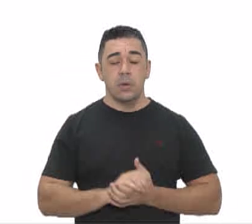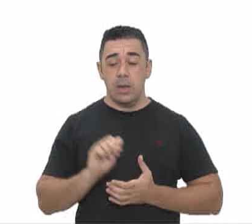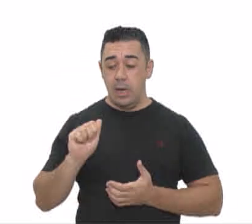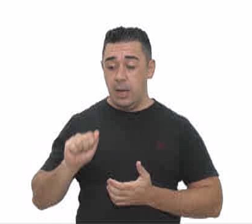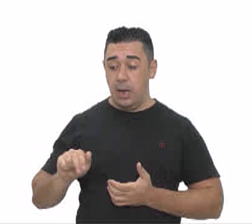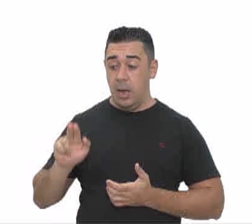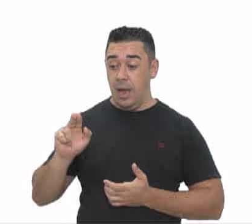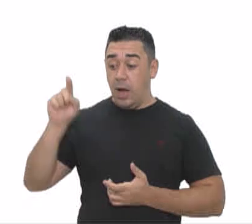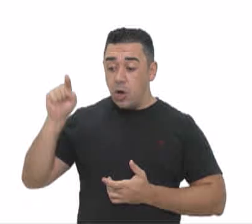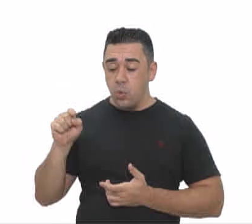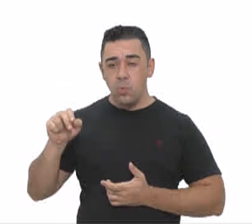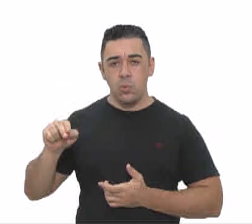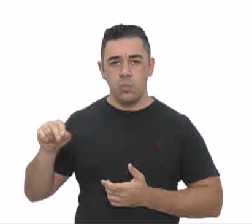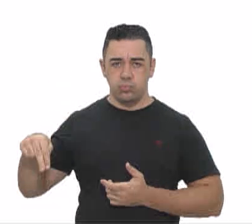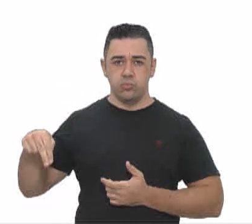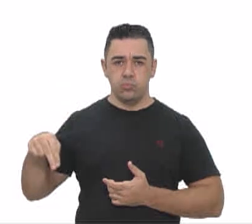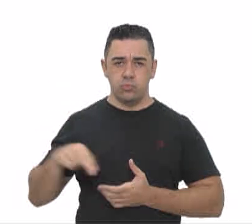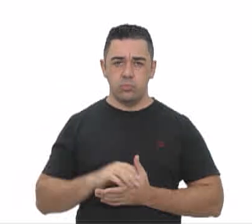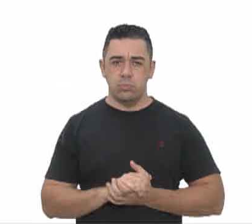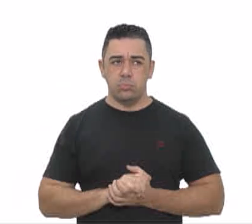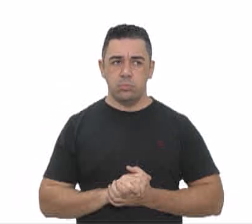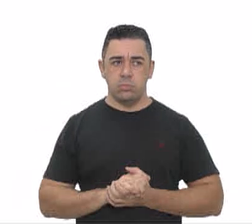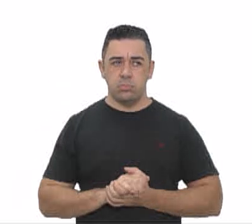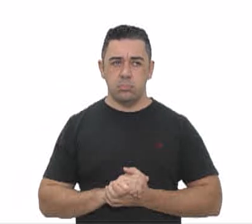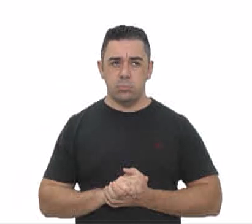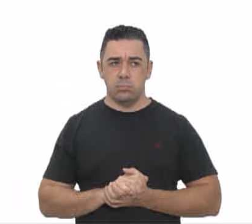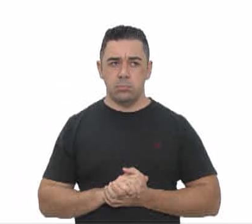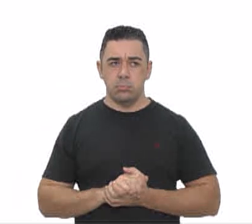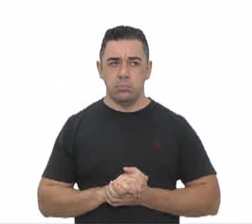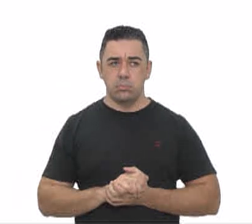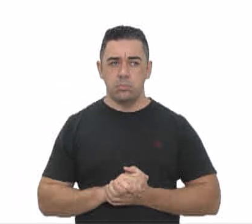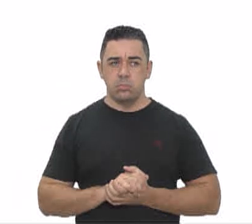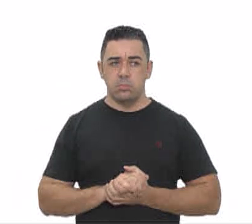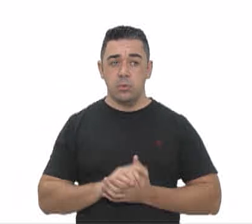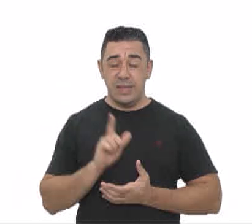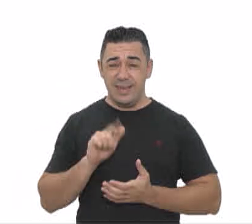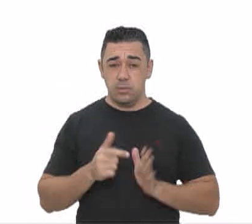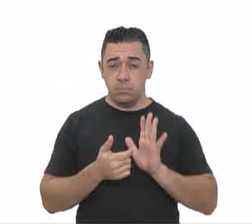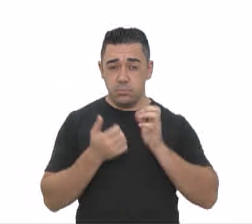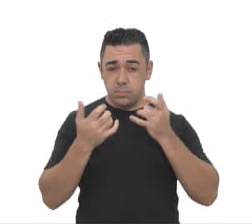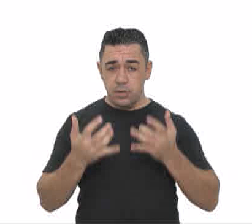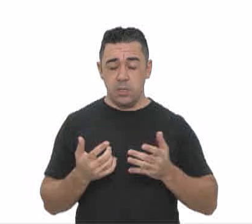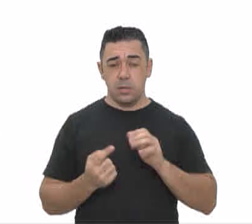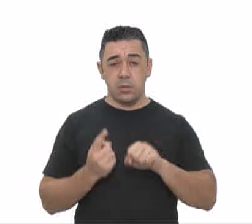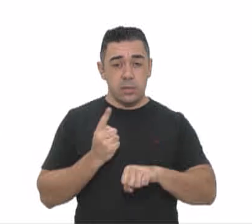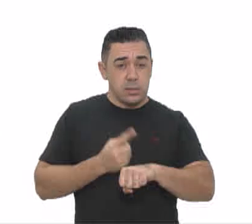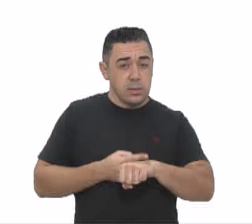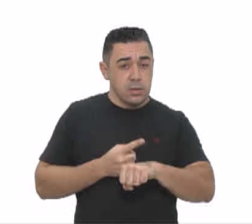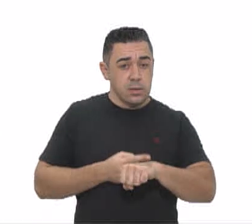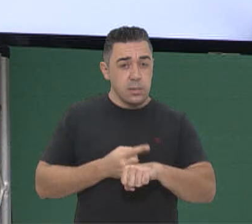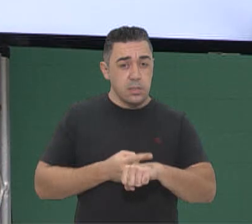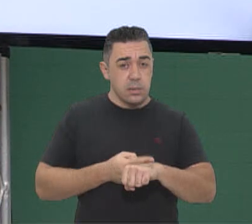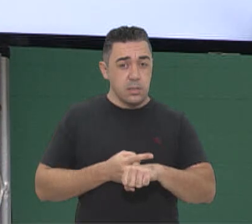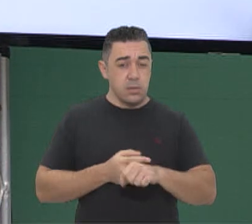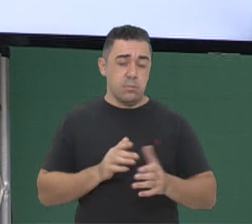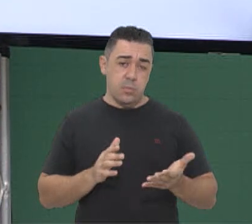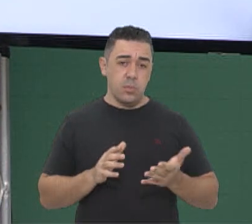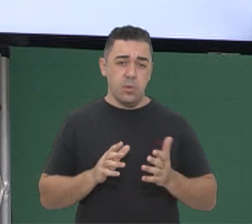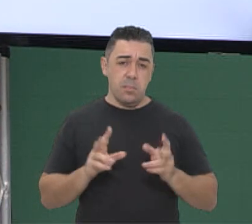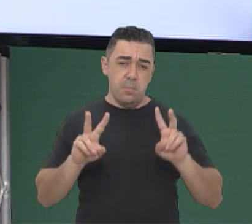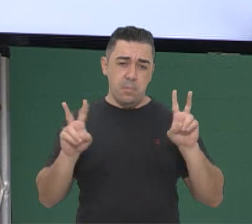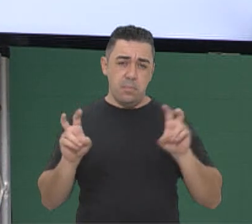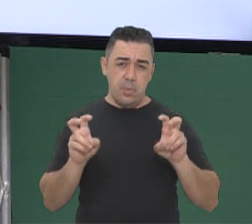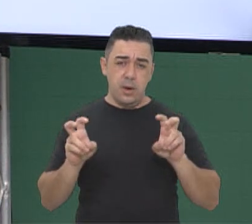acentuado, importante a palavra acentuada, que é um advérbio de tempo, semelhante ao todavia também da